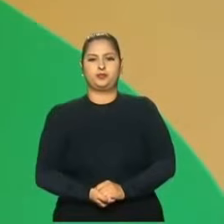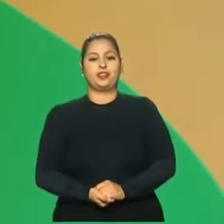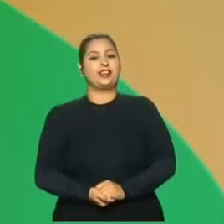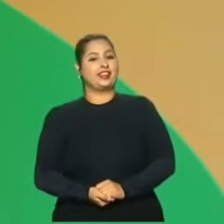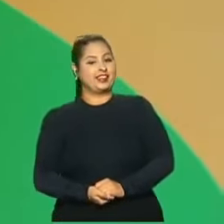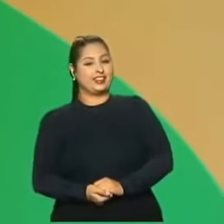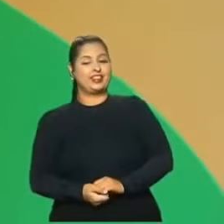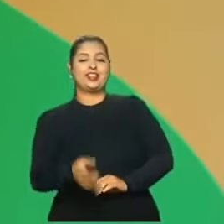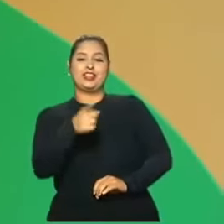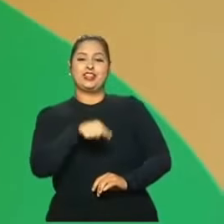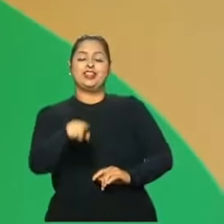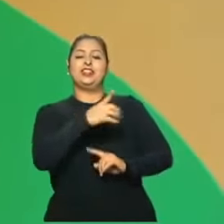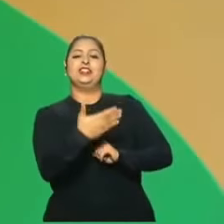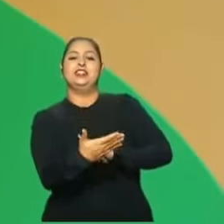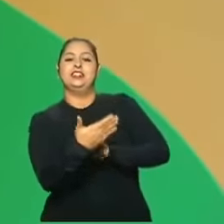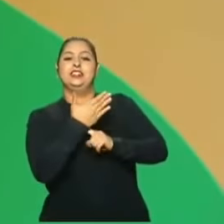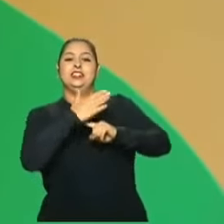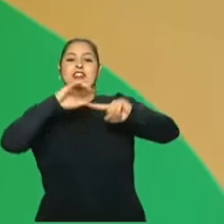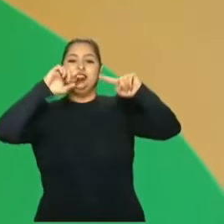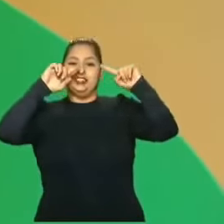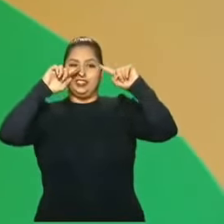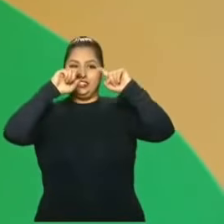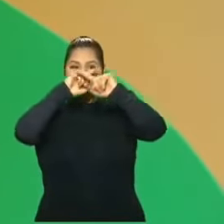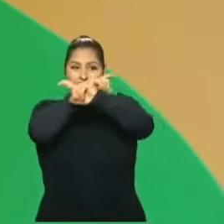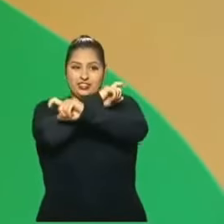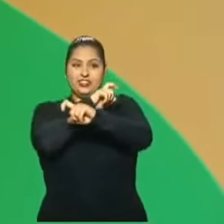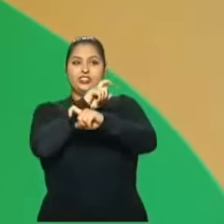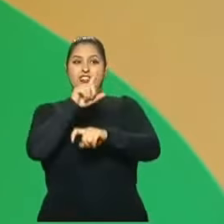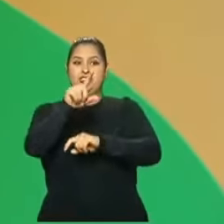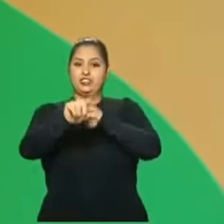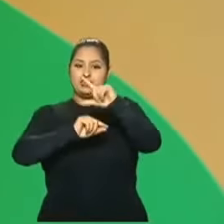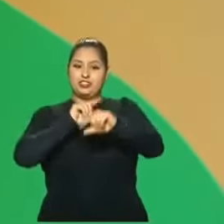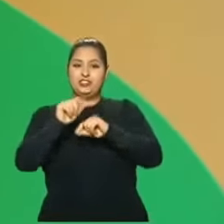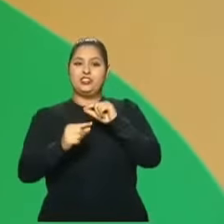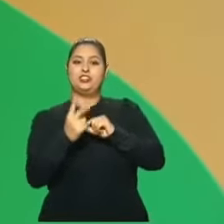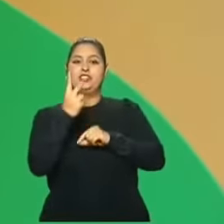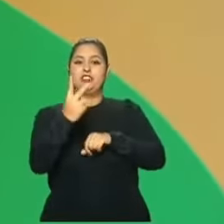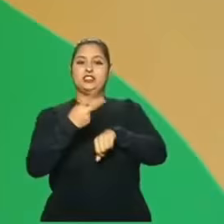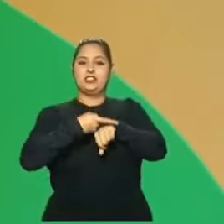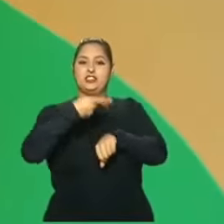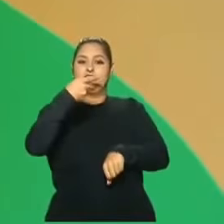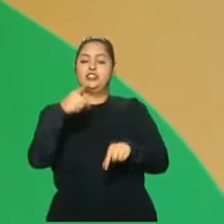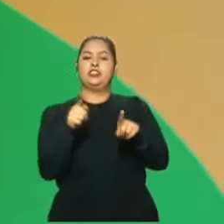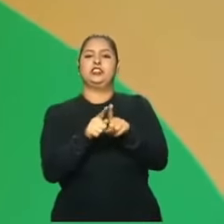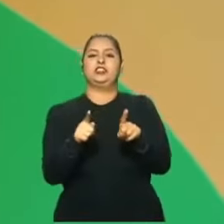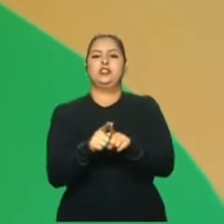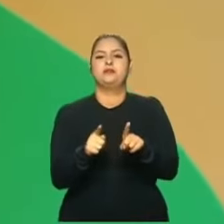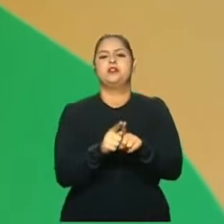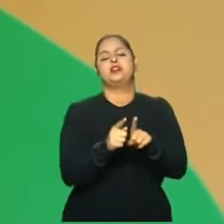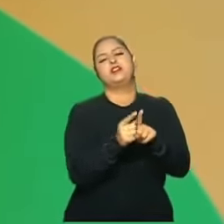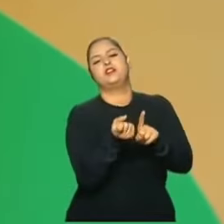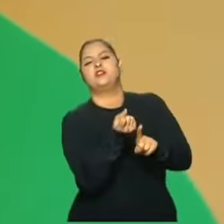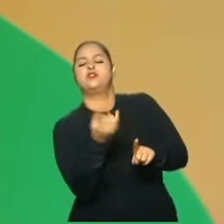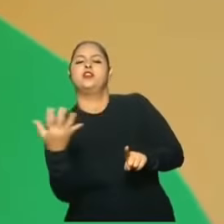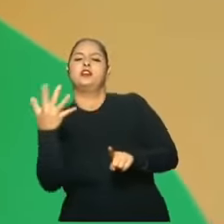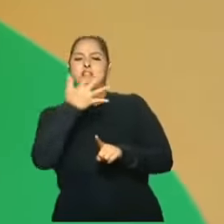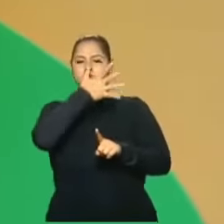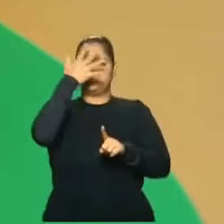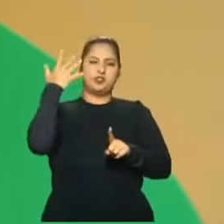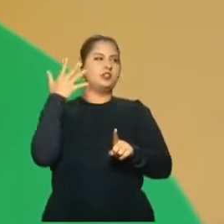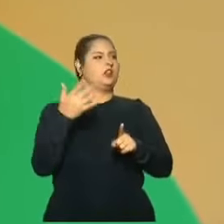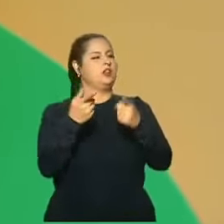E para nos ajudar na difícil tarefa de escolher dois premiados entre tantos talentos, convidamos o